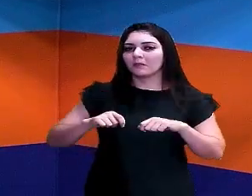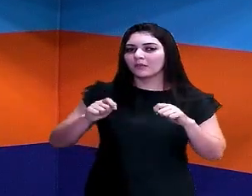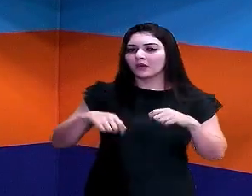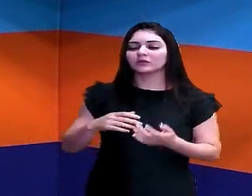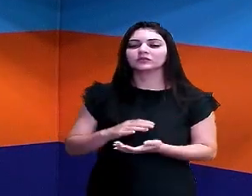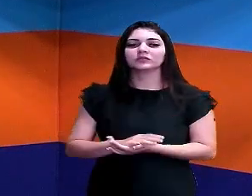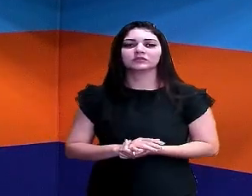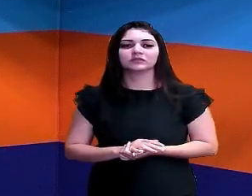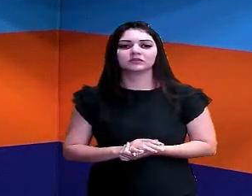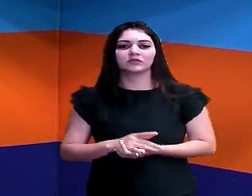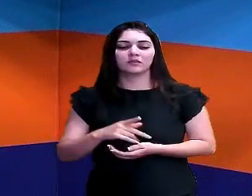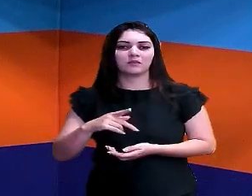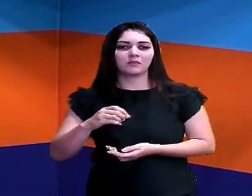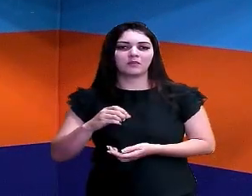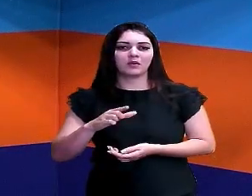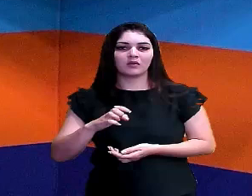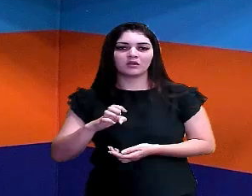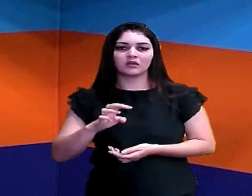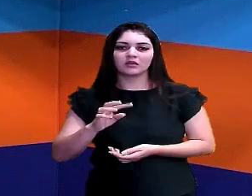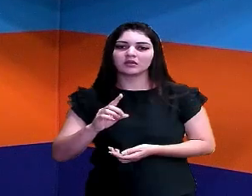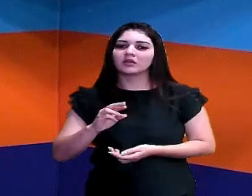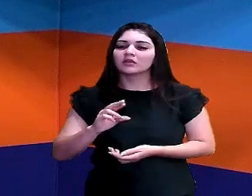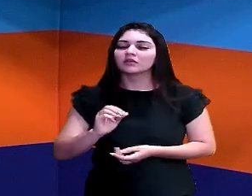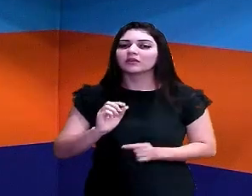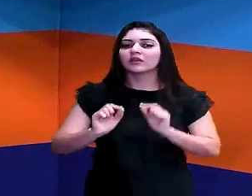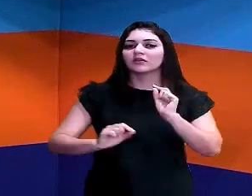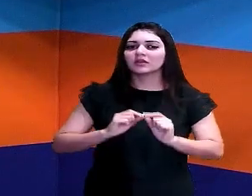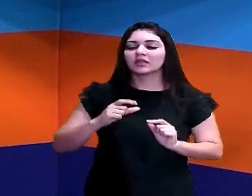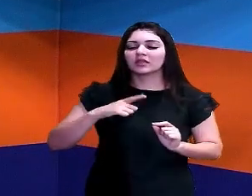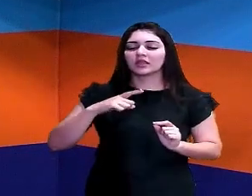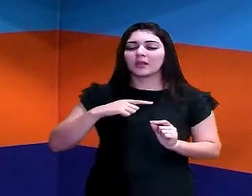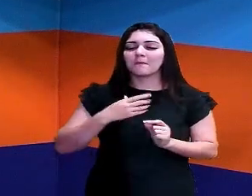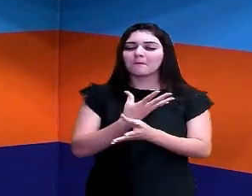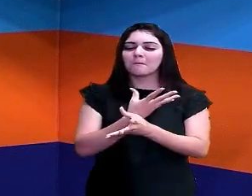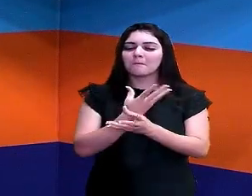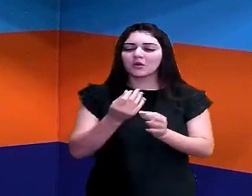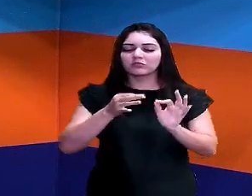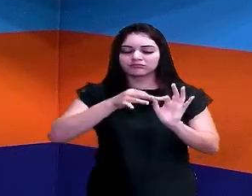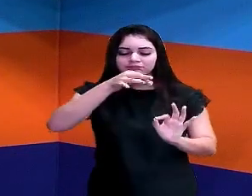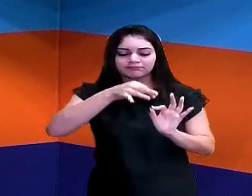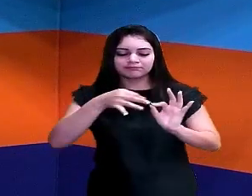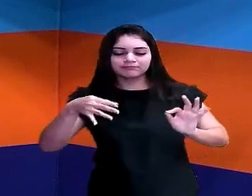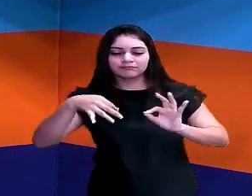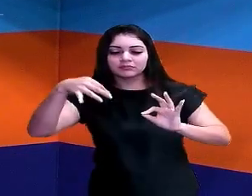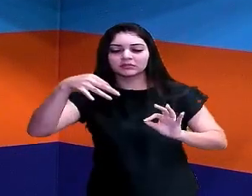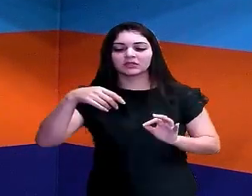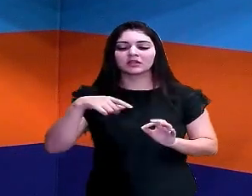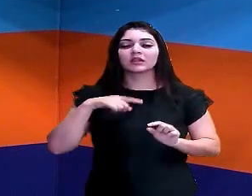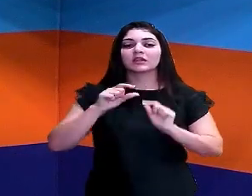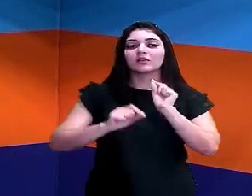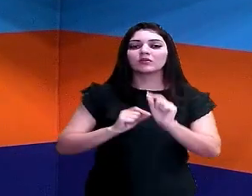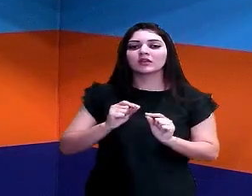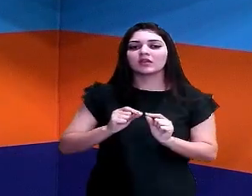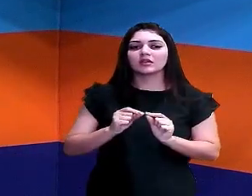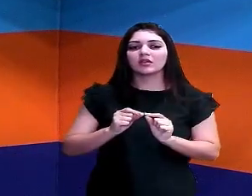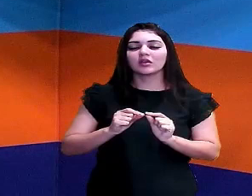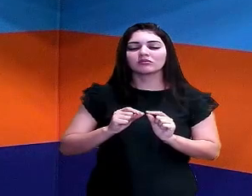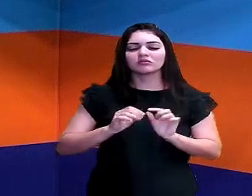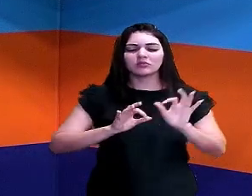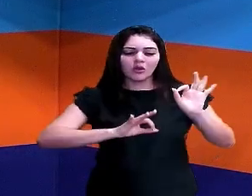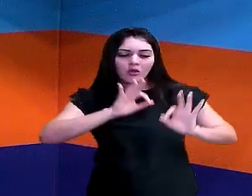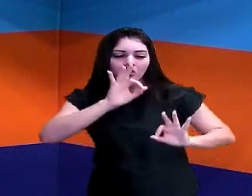faces. Poliedros, né, são os sólidos geométricos que possuem muitas faces. E os corpos redondos, que